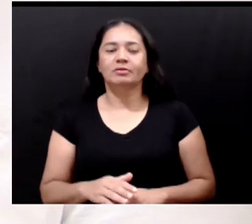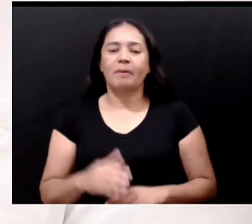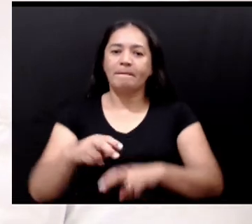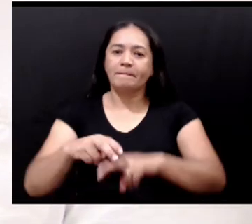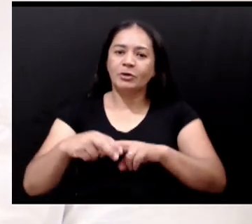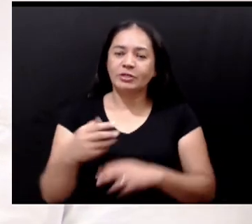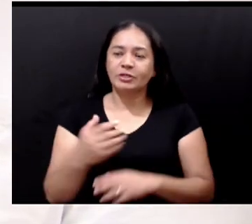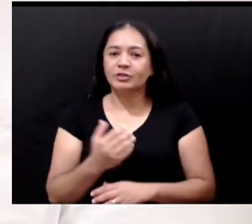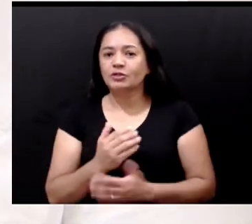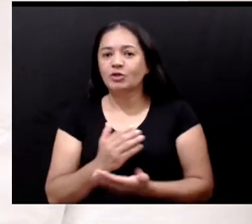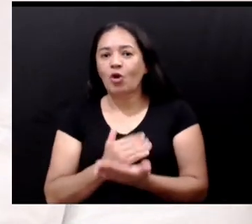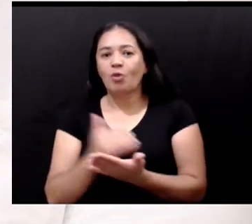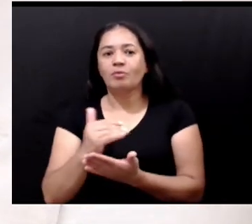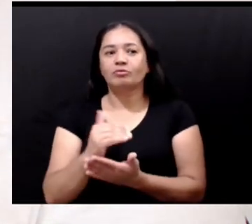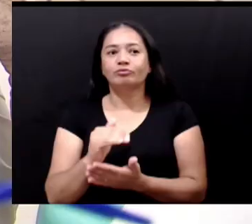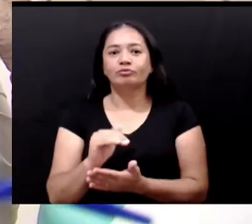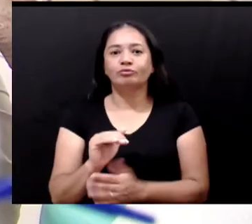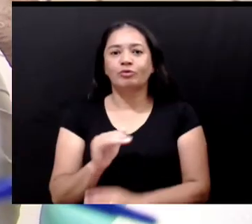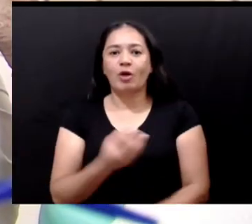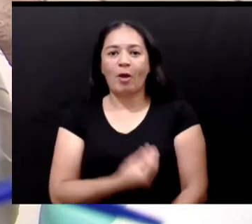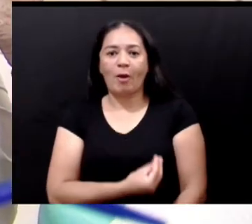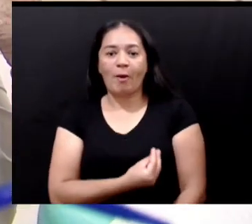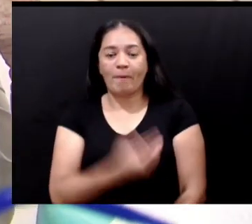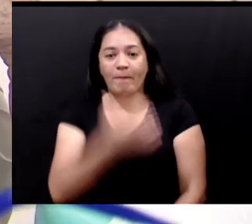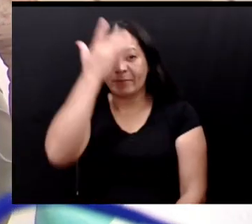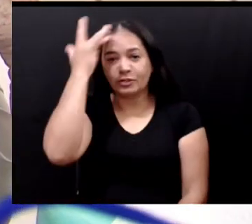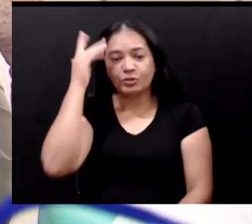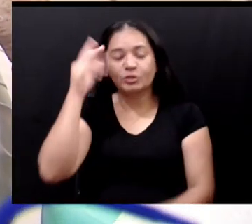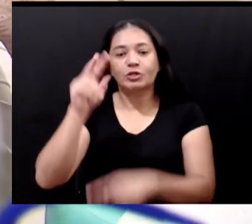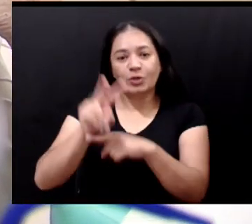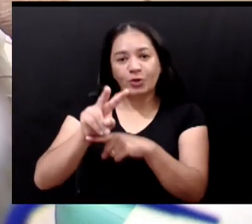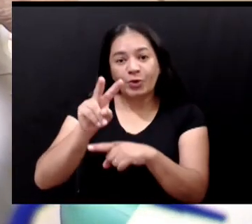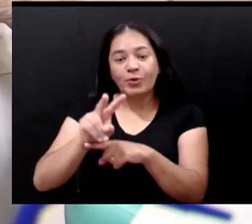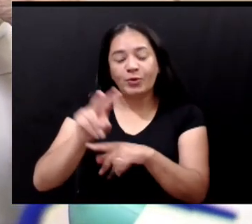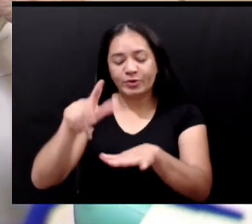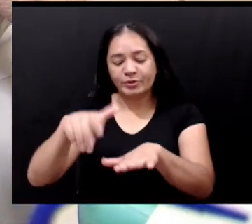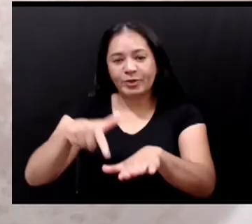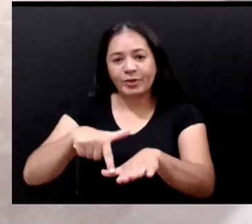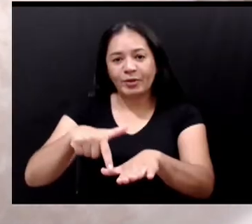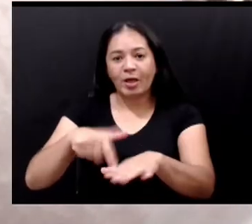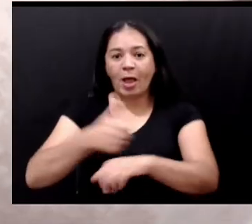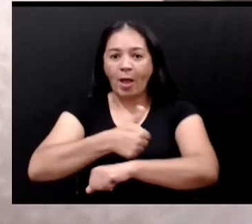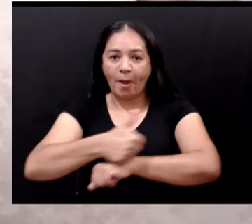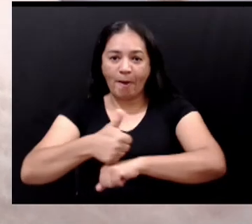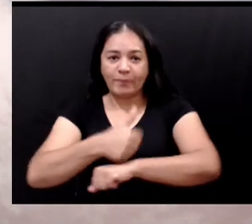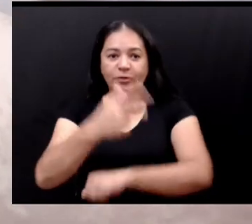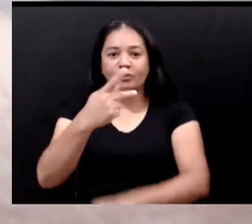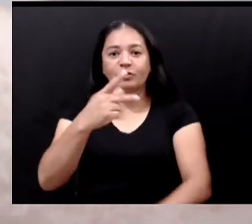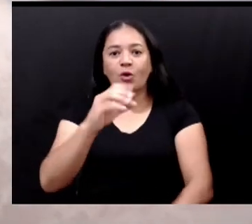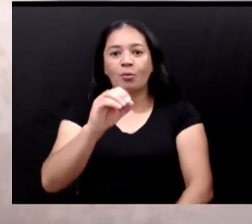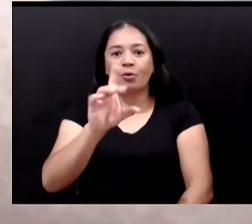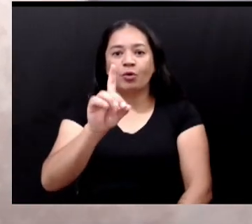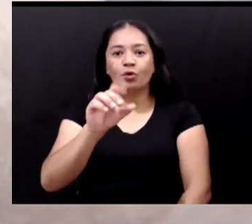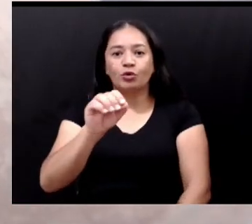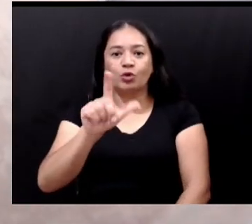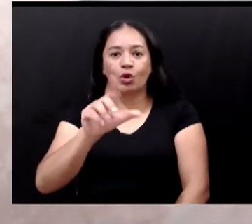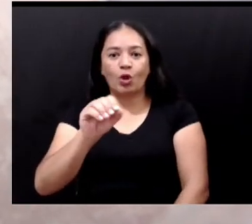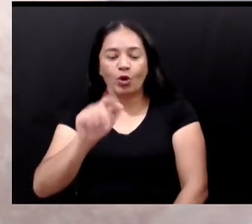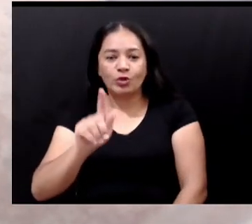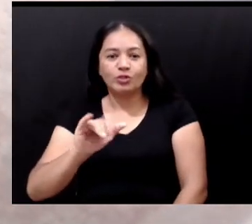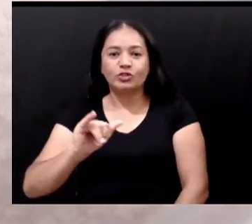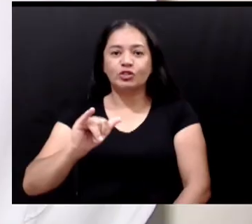também para cuidar dos pés. A profissão podologia, como conhecemos atualmente, começou no